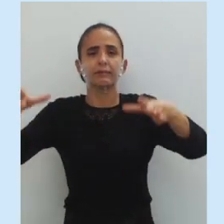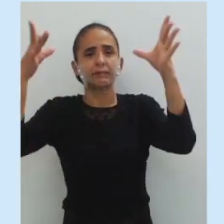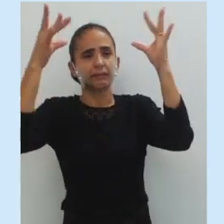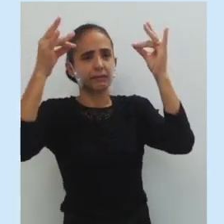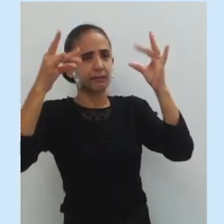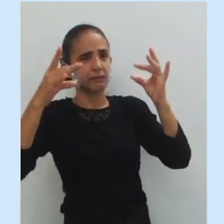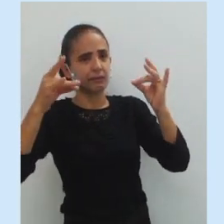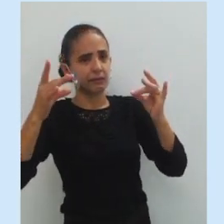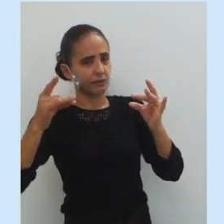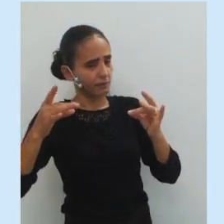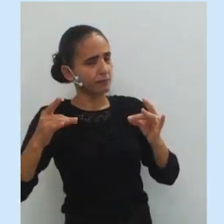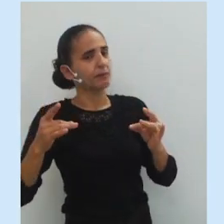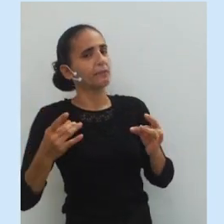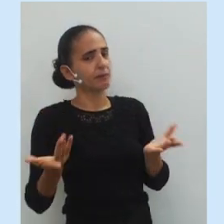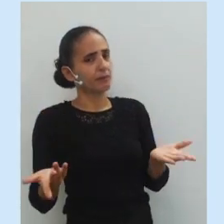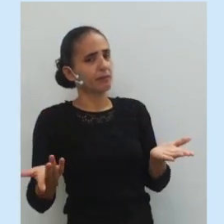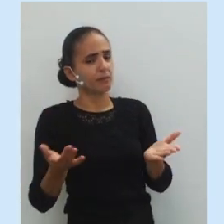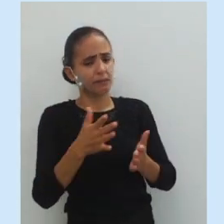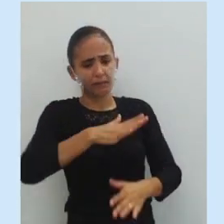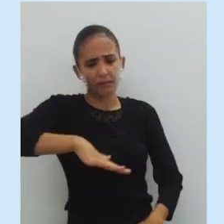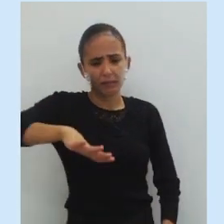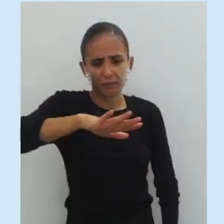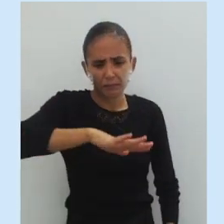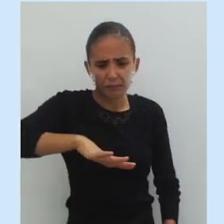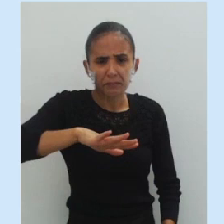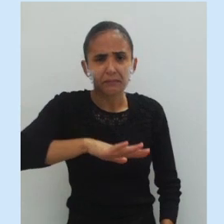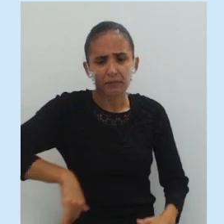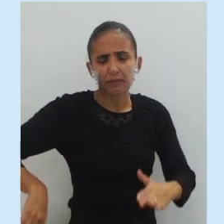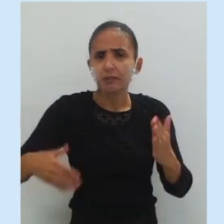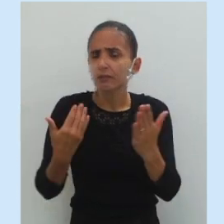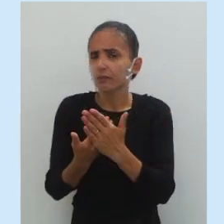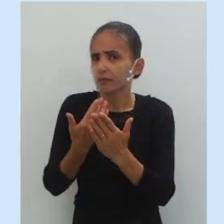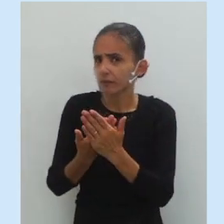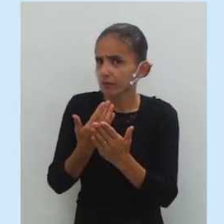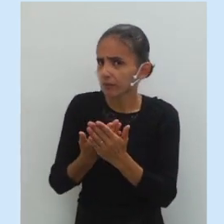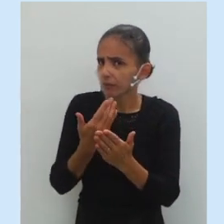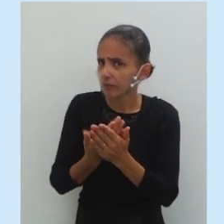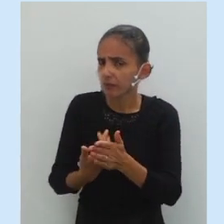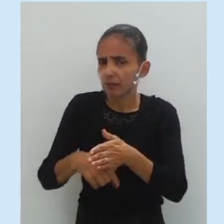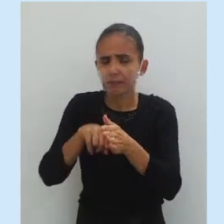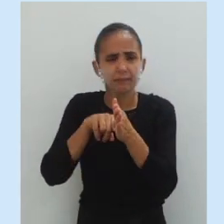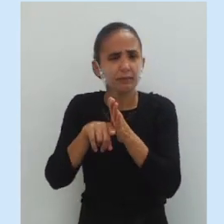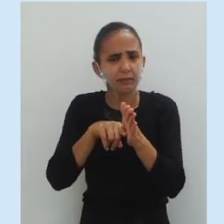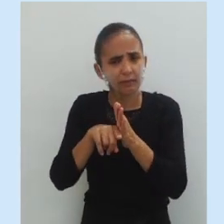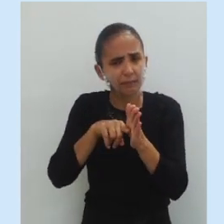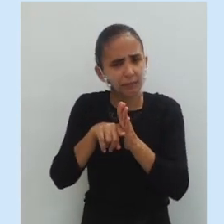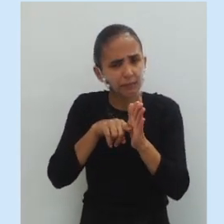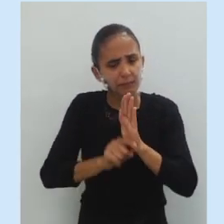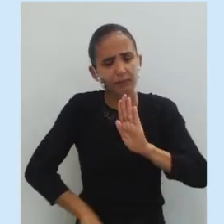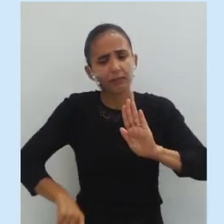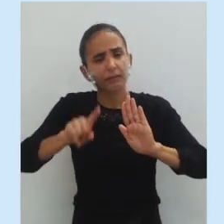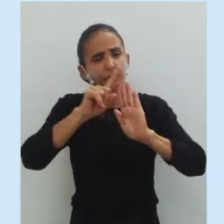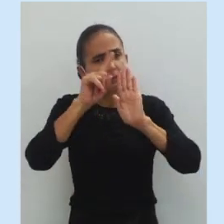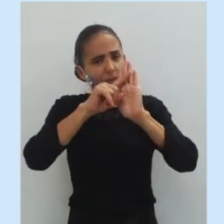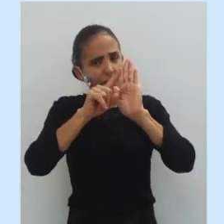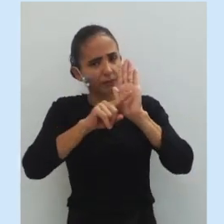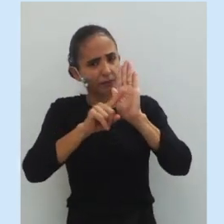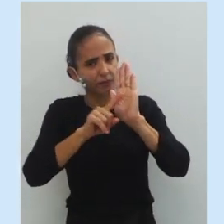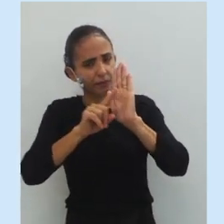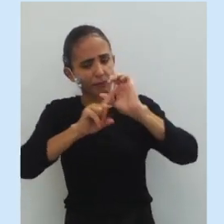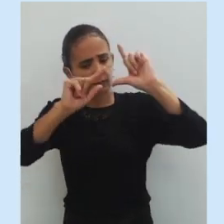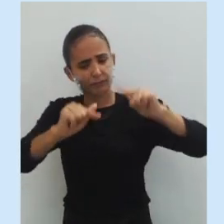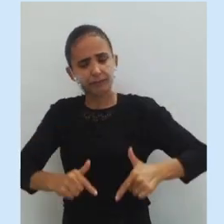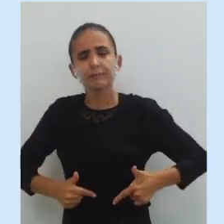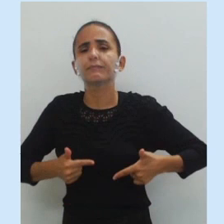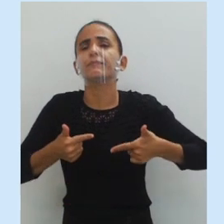como exposição ao meio ambiente criativo, né? Ou seja, novos projetos, novos